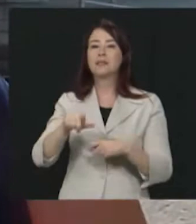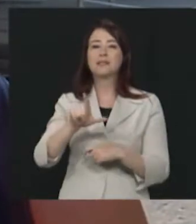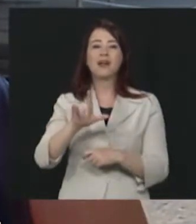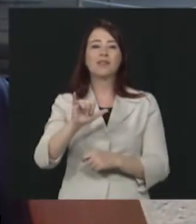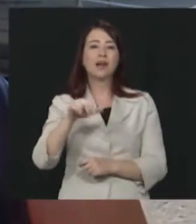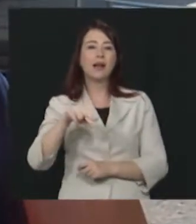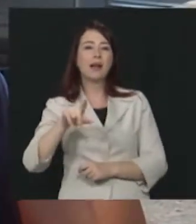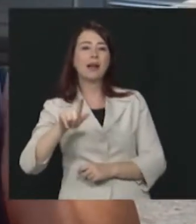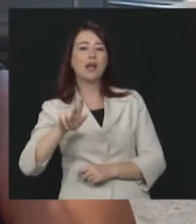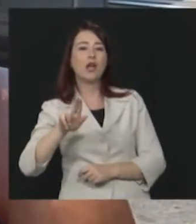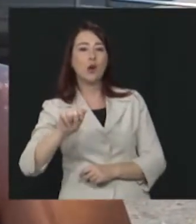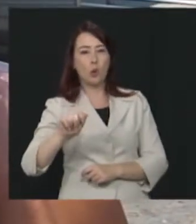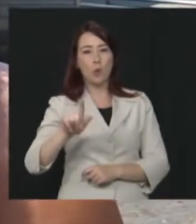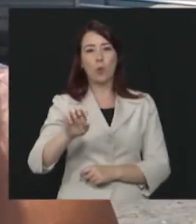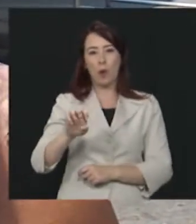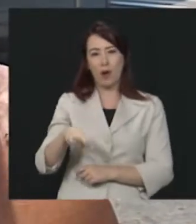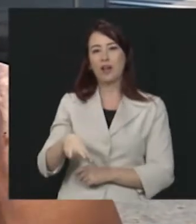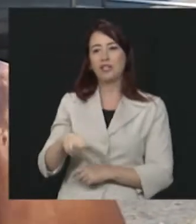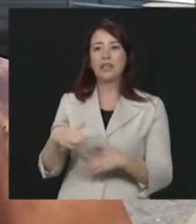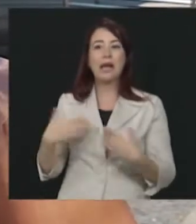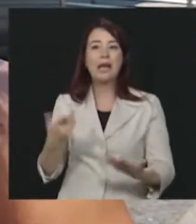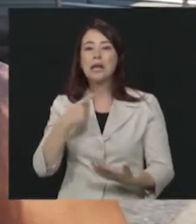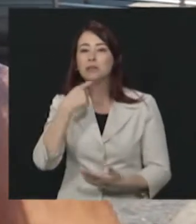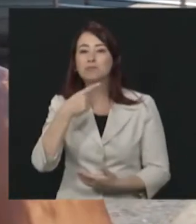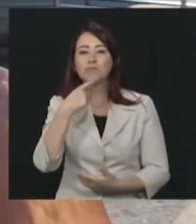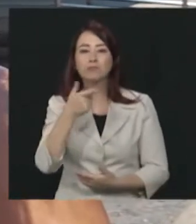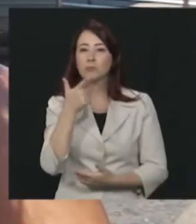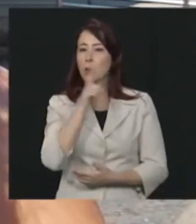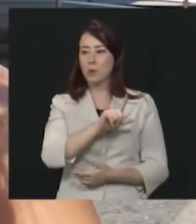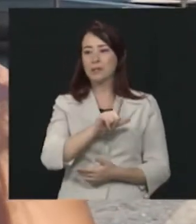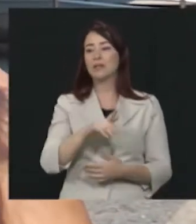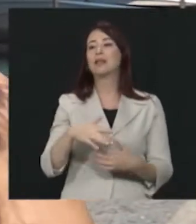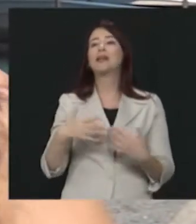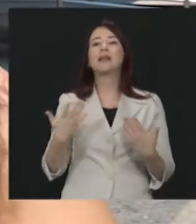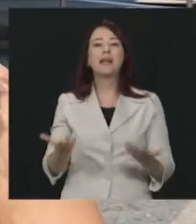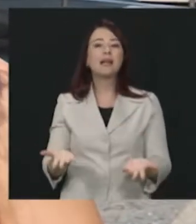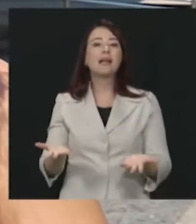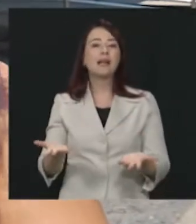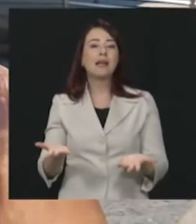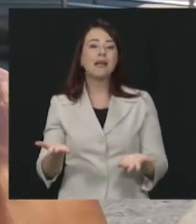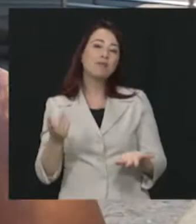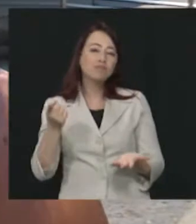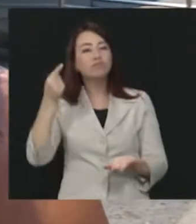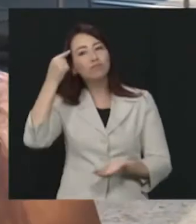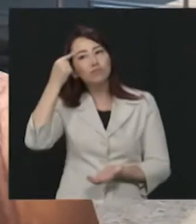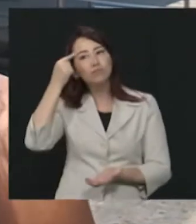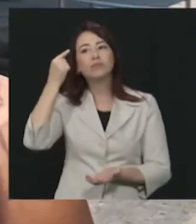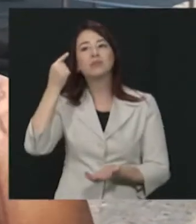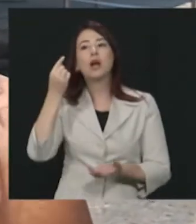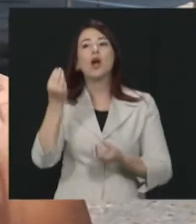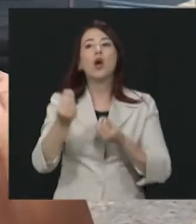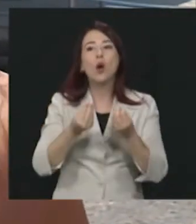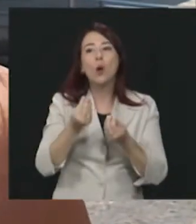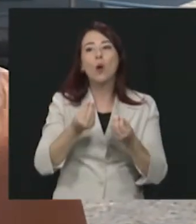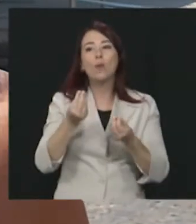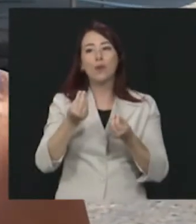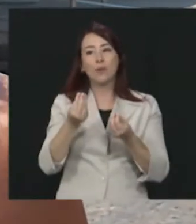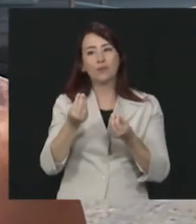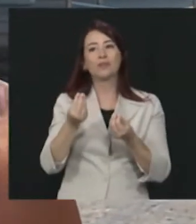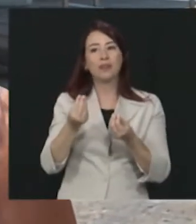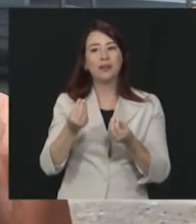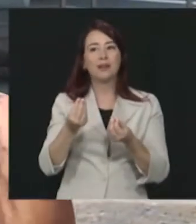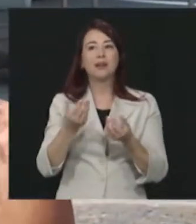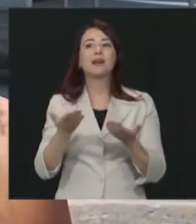para me comunicar e eu não conseguia. É uma questão de acessibilidade mesmo e eu acho que um pouco de senso, sabe? A